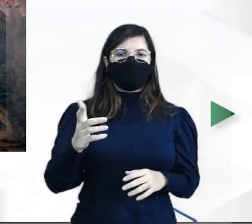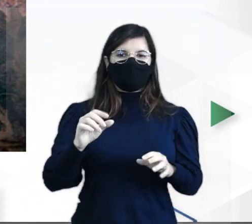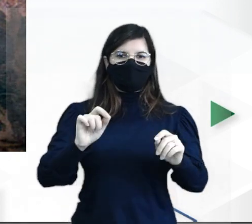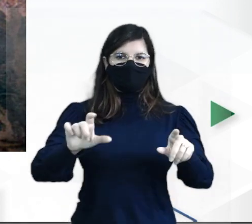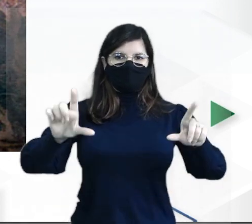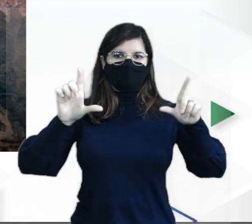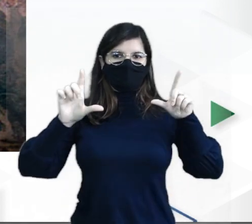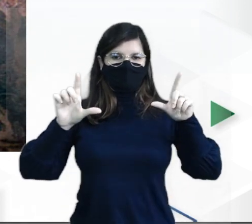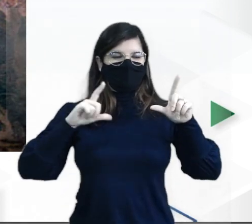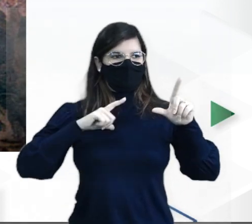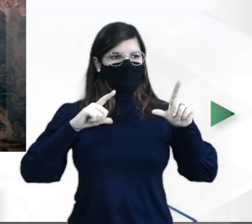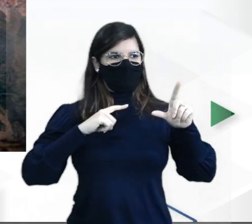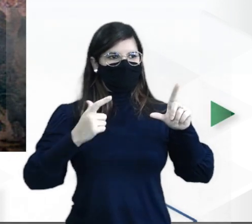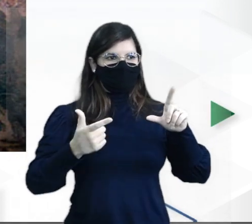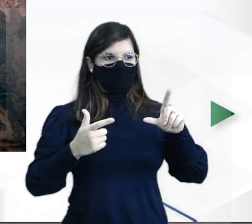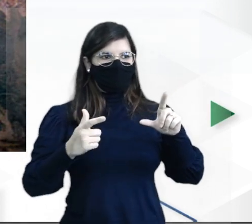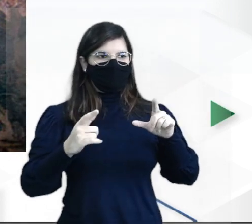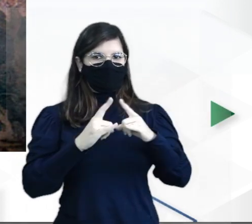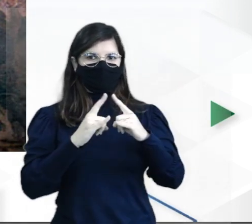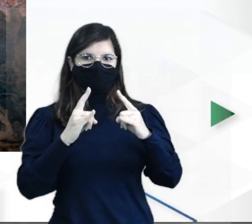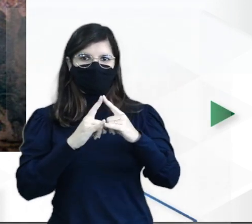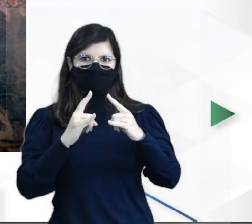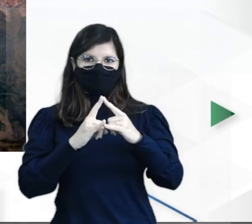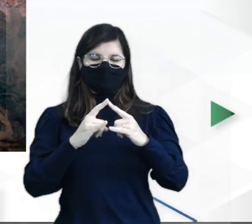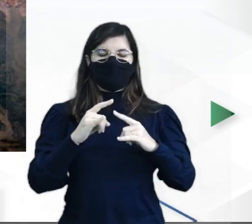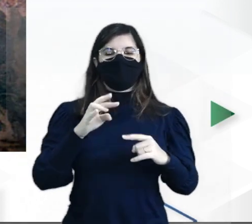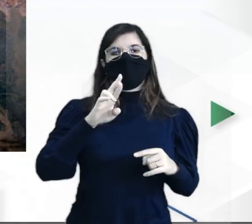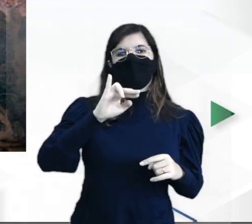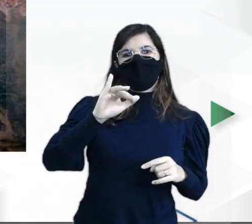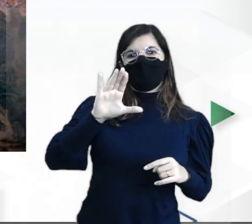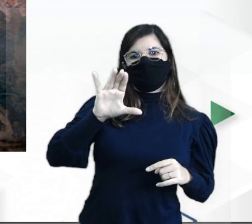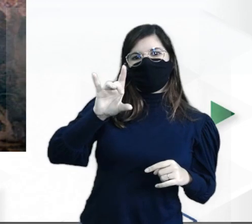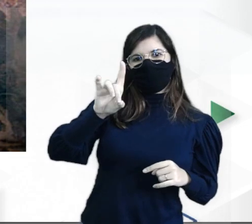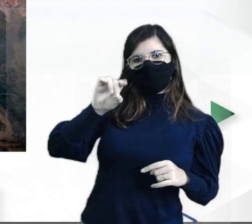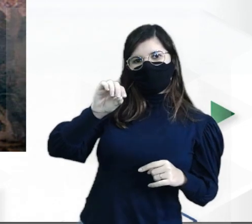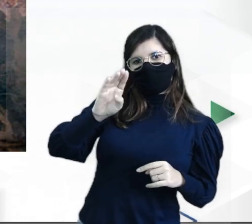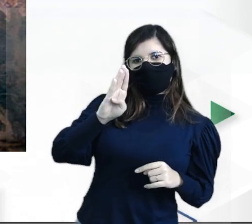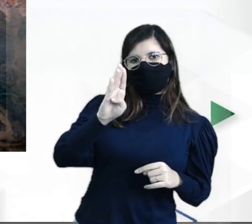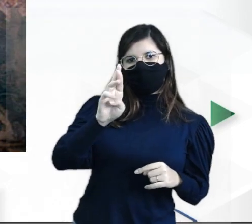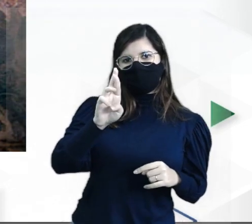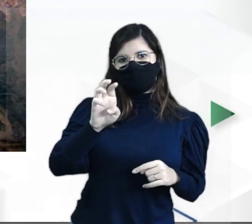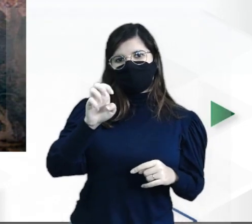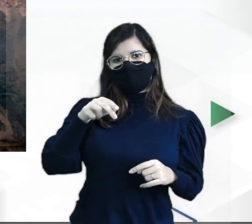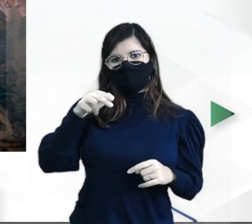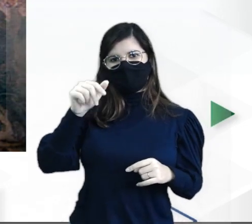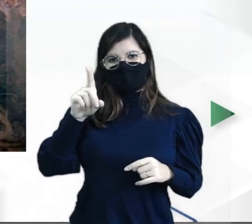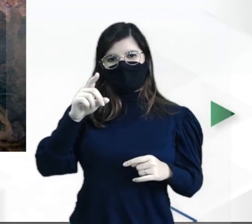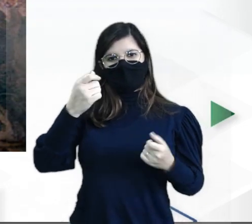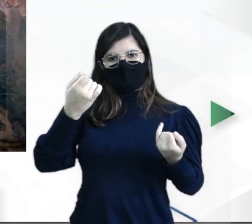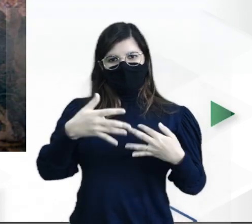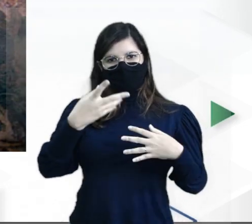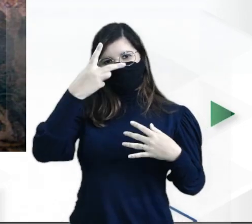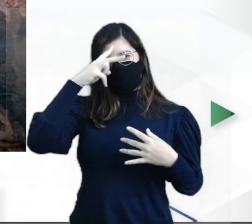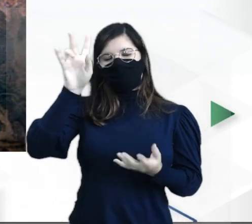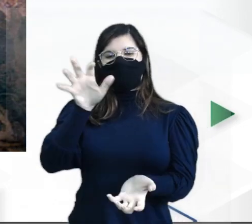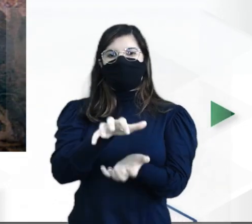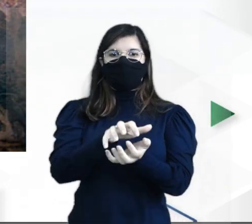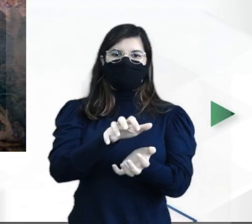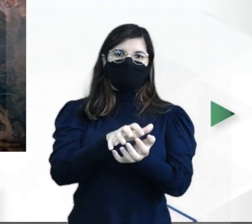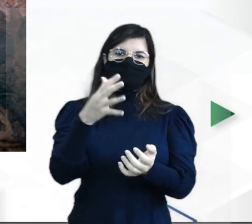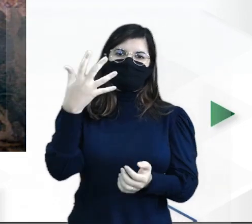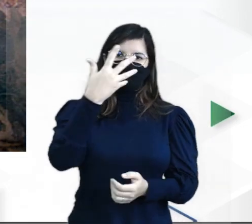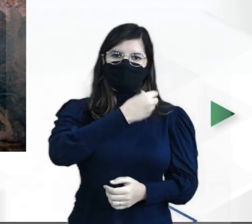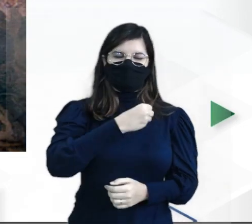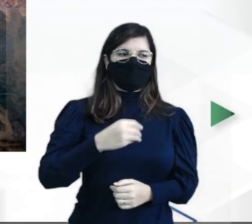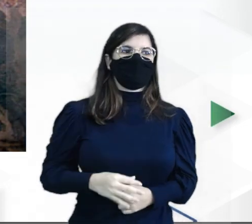fale esse quadro tá lá no Instituto Ricardo Brennand quem não conhece vai ver lá a história de Pernambuco é muito bonito né